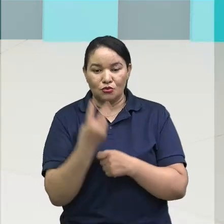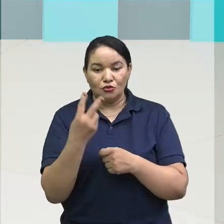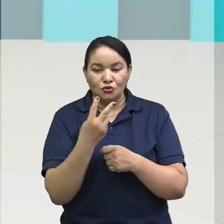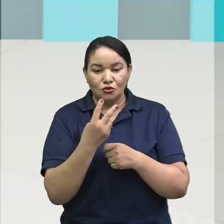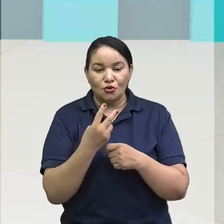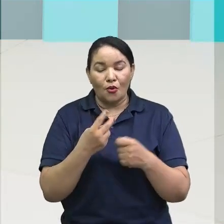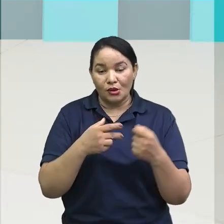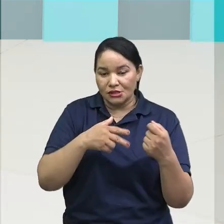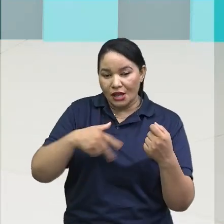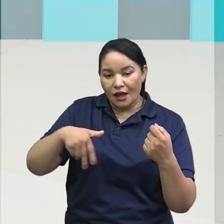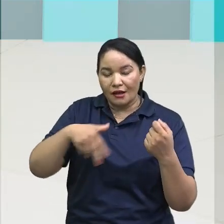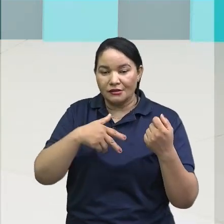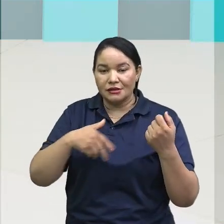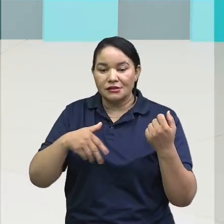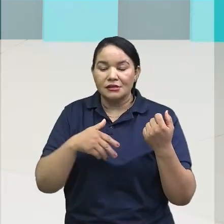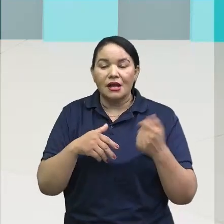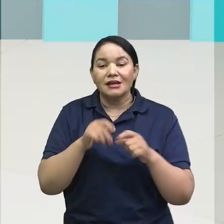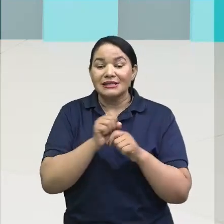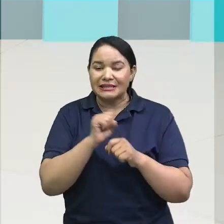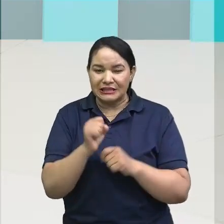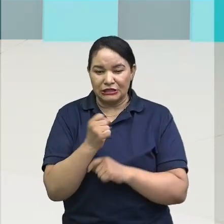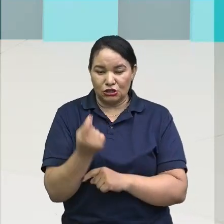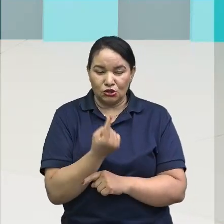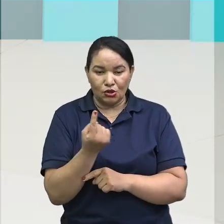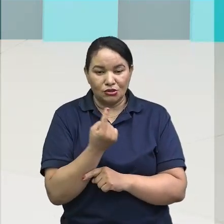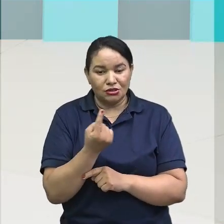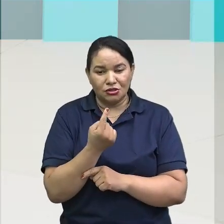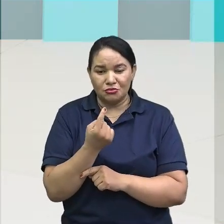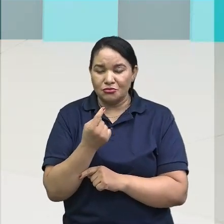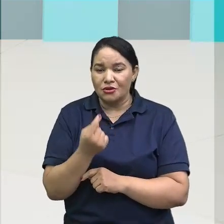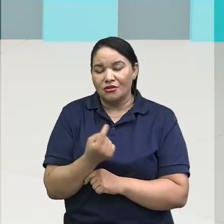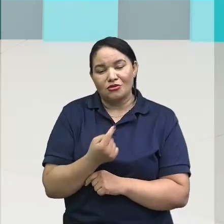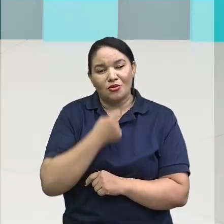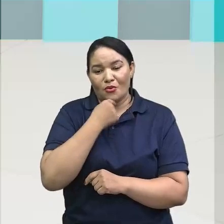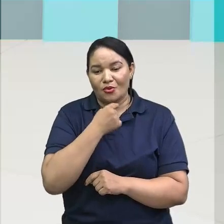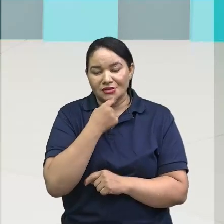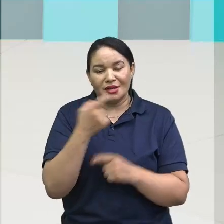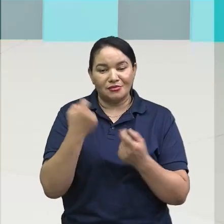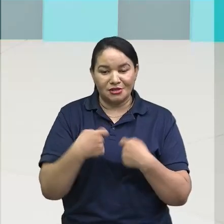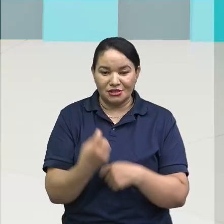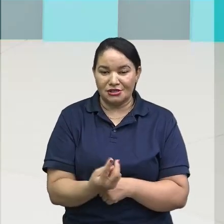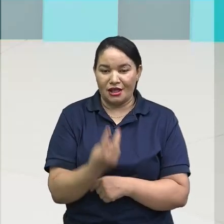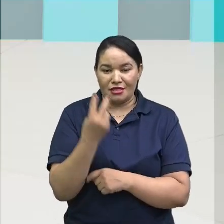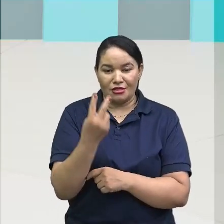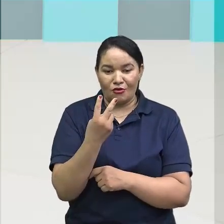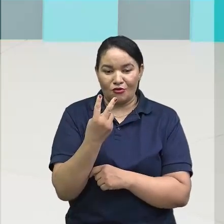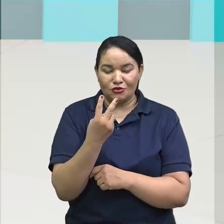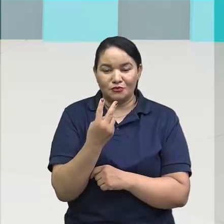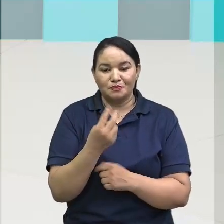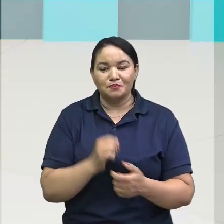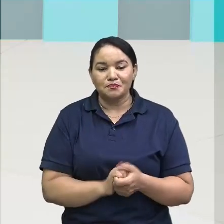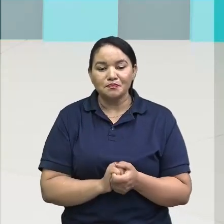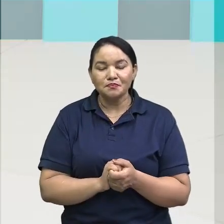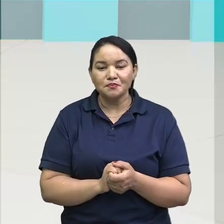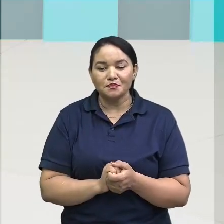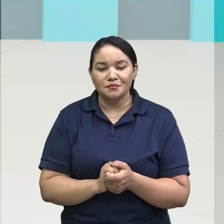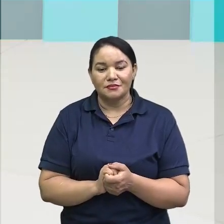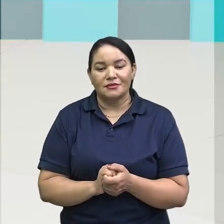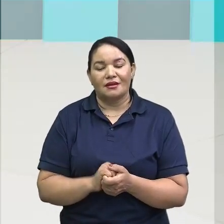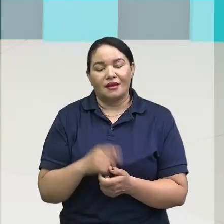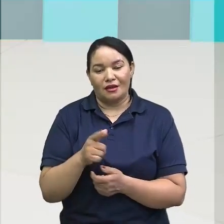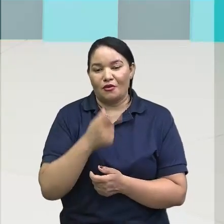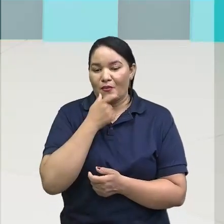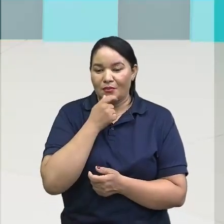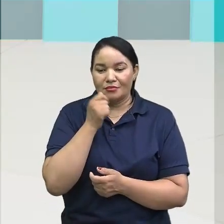que não funciona se você estiver sozinho. Precisa ter uma outra pessoa, parceiro ou